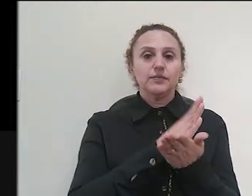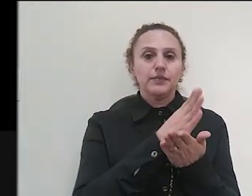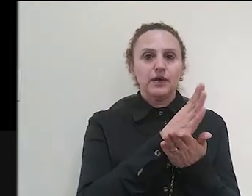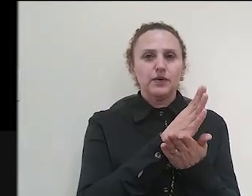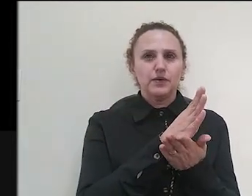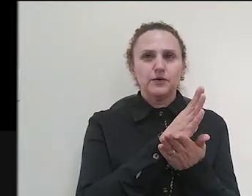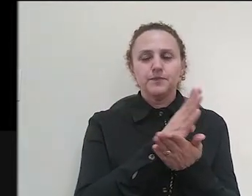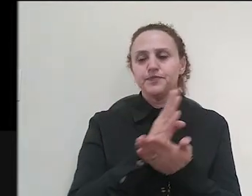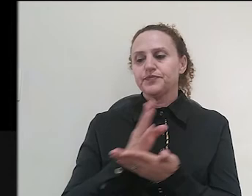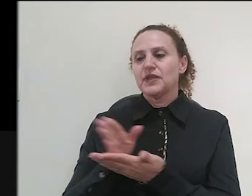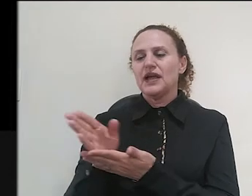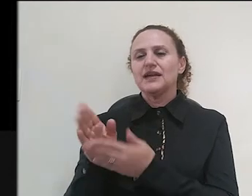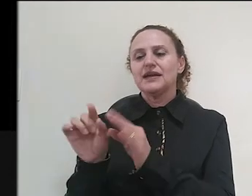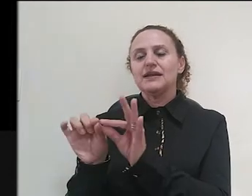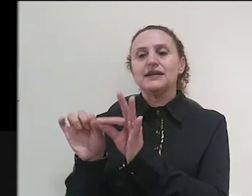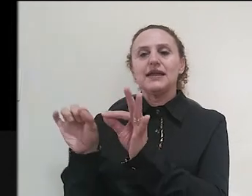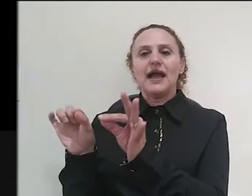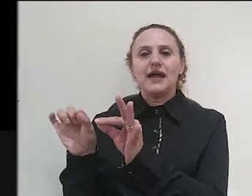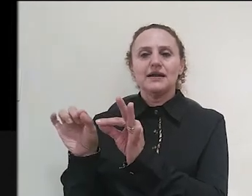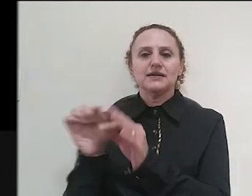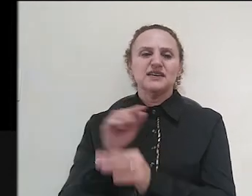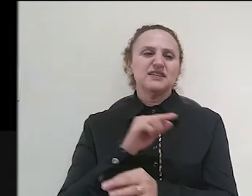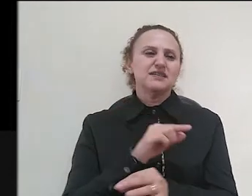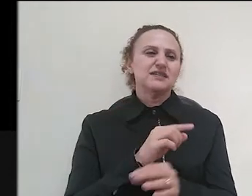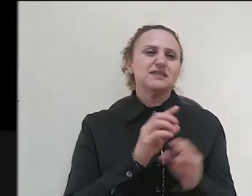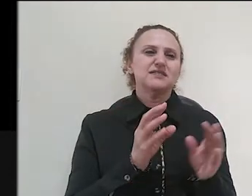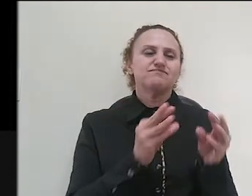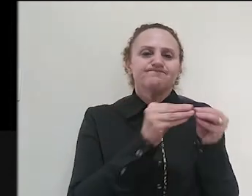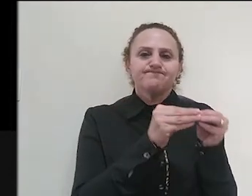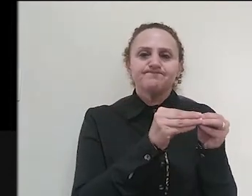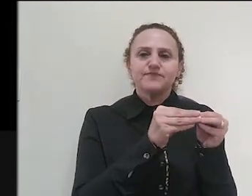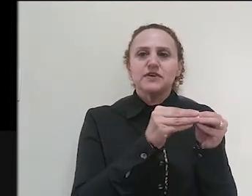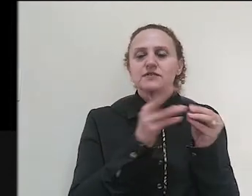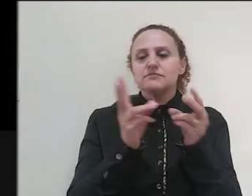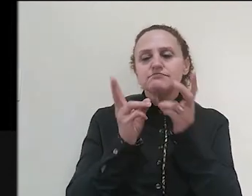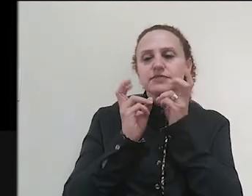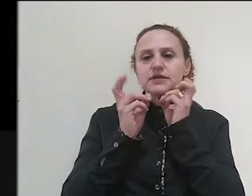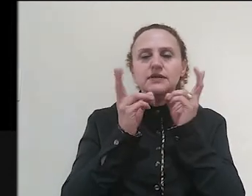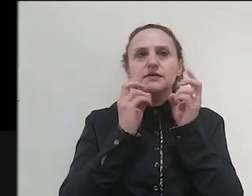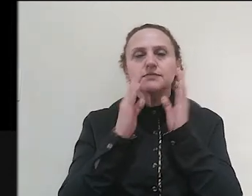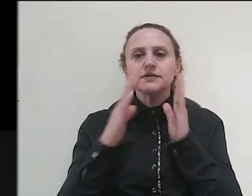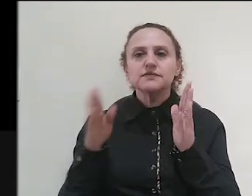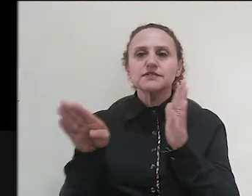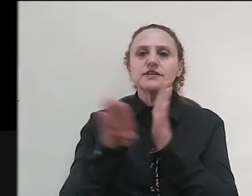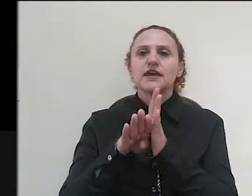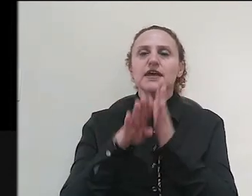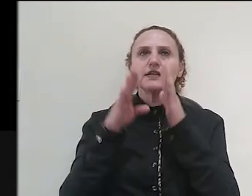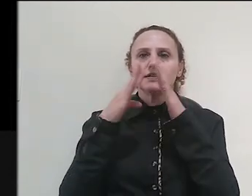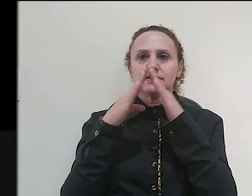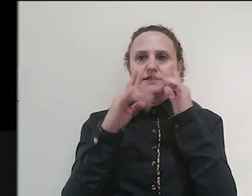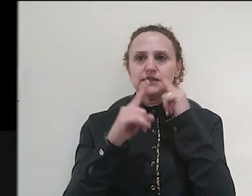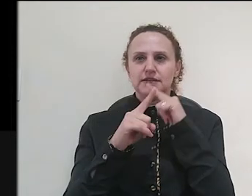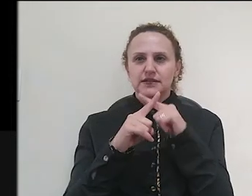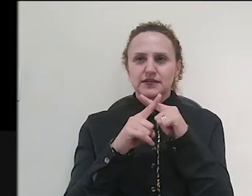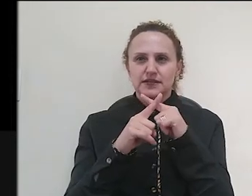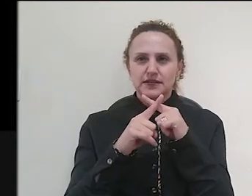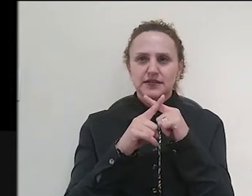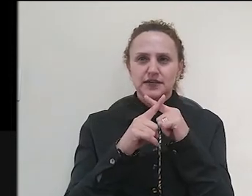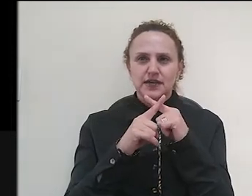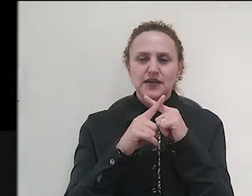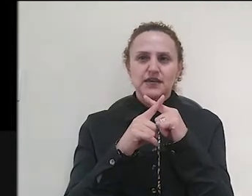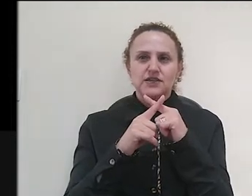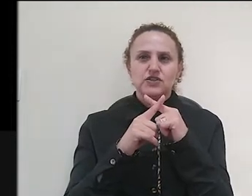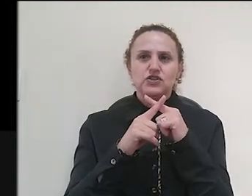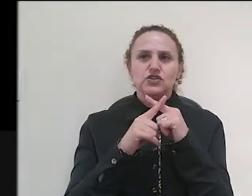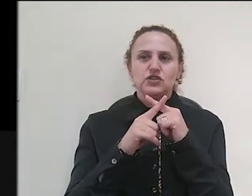linear, enquanto no barroco é mais pictórico. A gente enxerga muito isso quando a gente vai numa igreja, né, que tem arquitetura barroca, que a gente vai ver esse